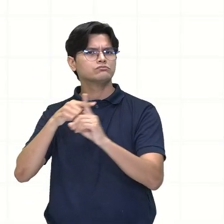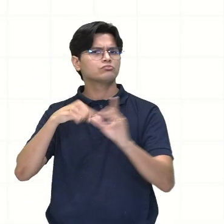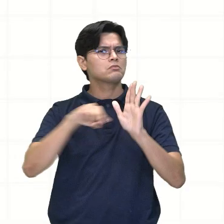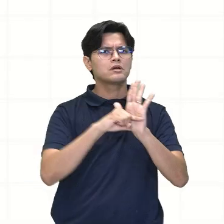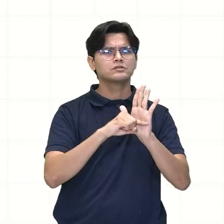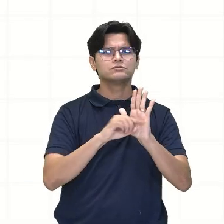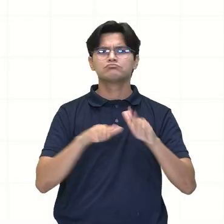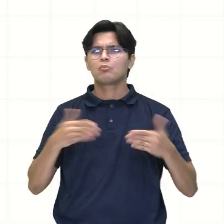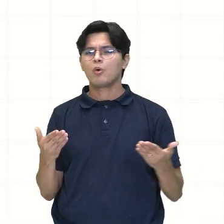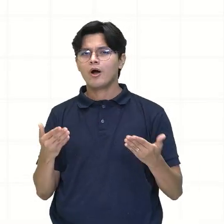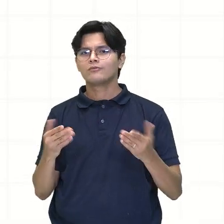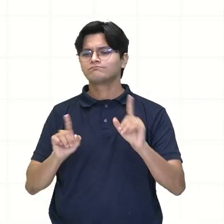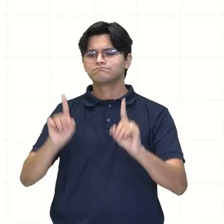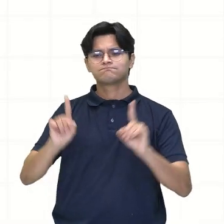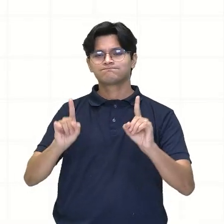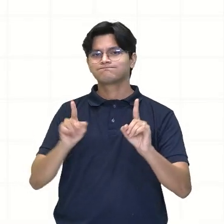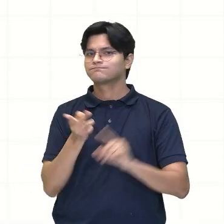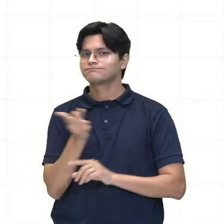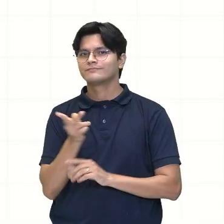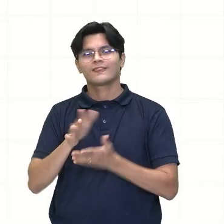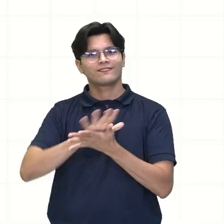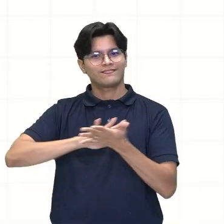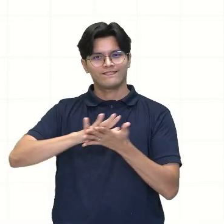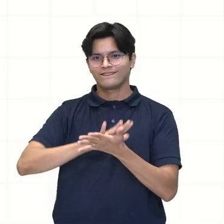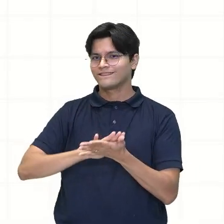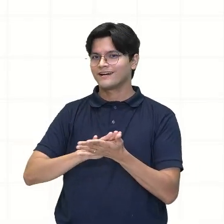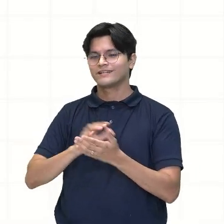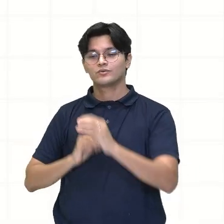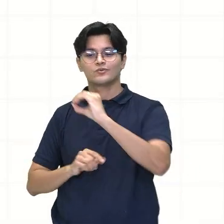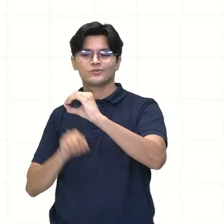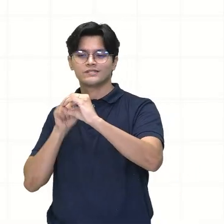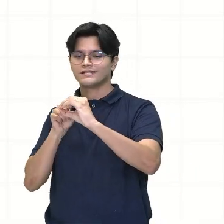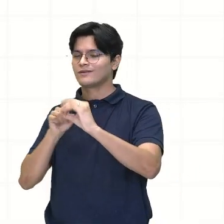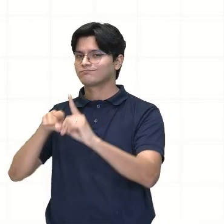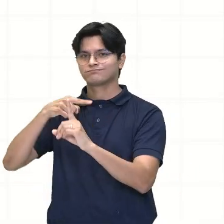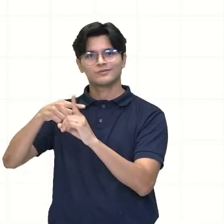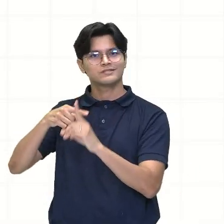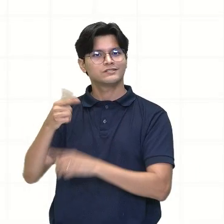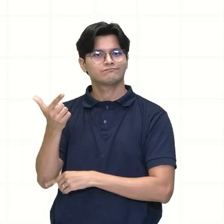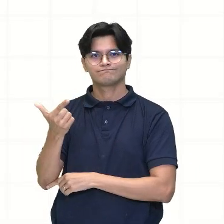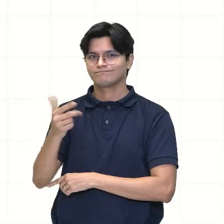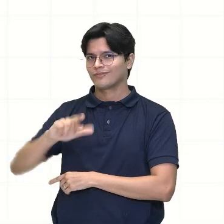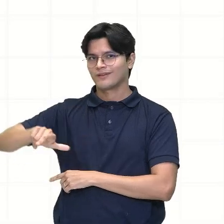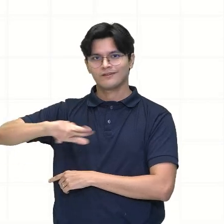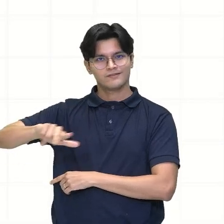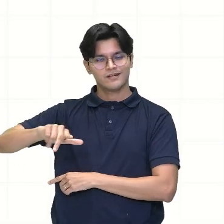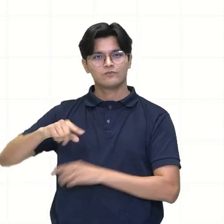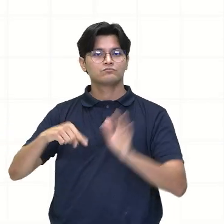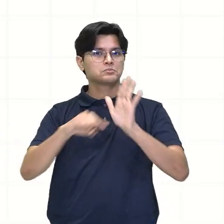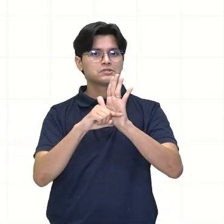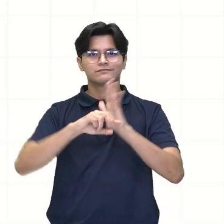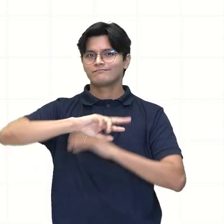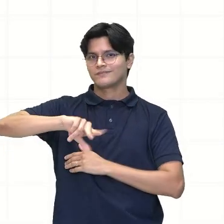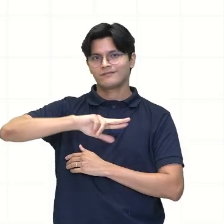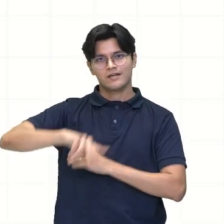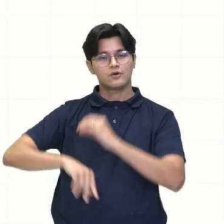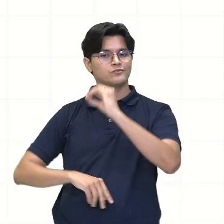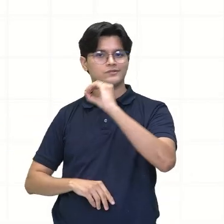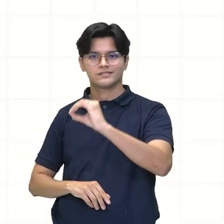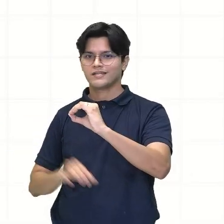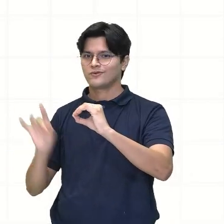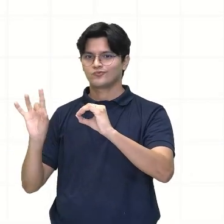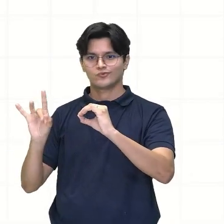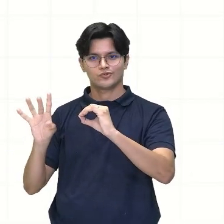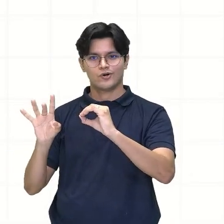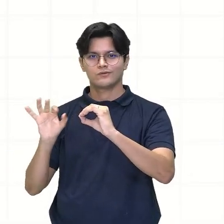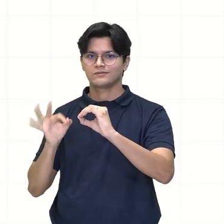bom? O zero, ele não é nem positivo e nem negativo. Ele não tem nem sinal de mais e nem